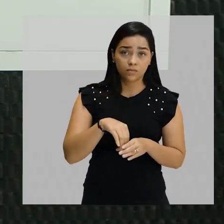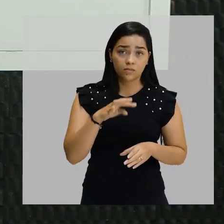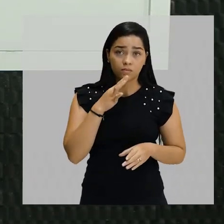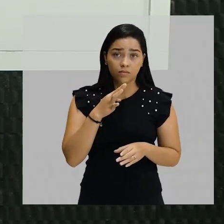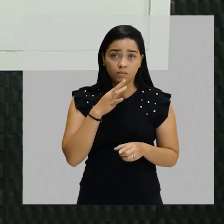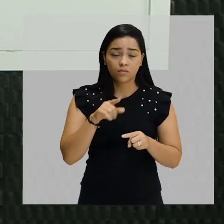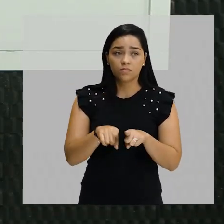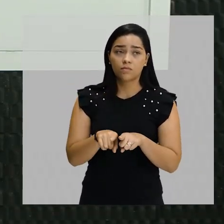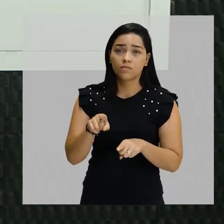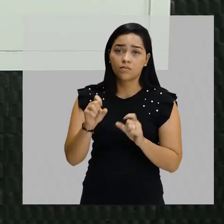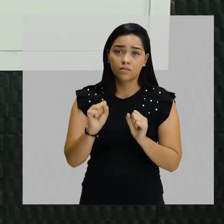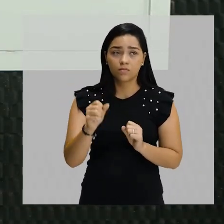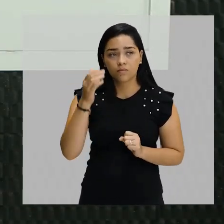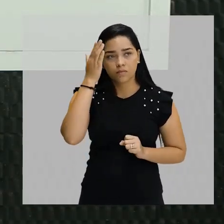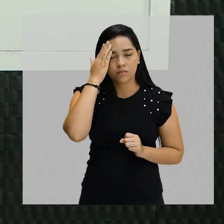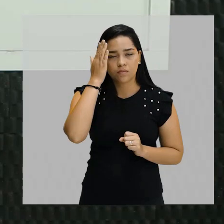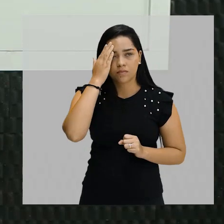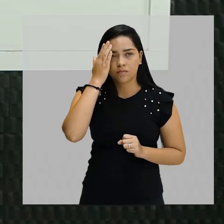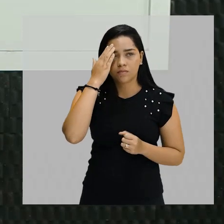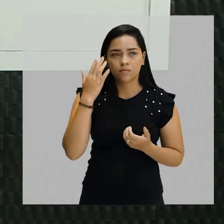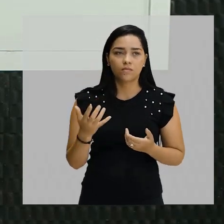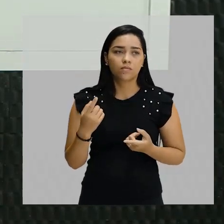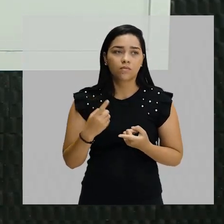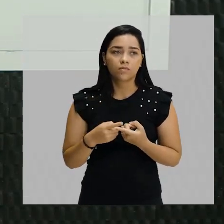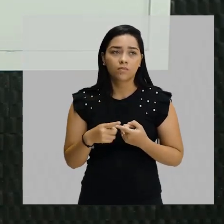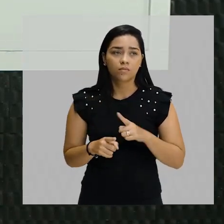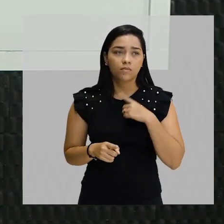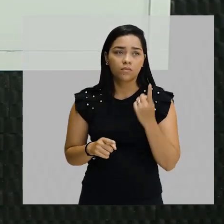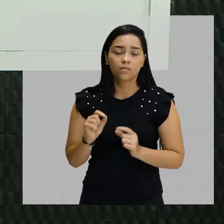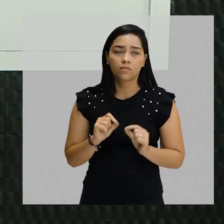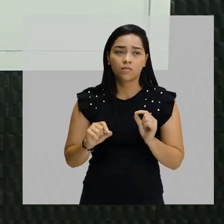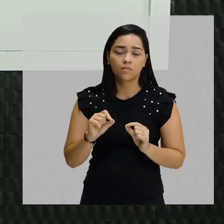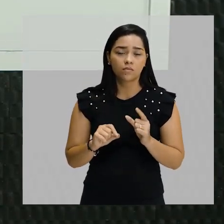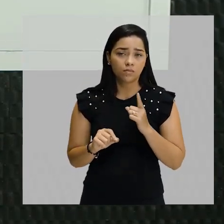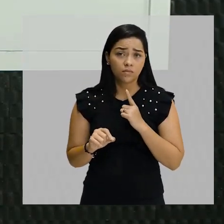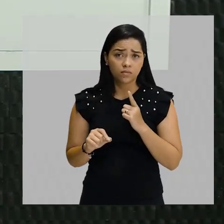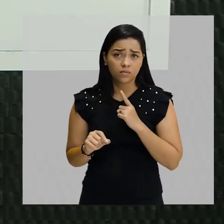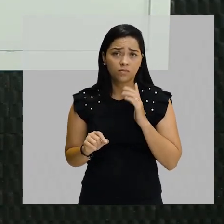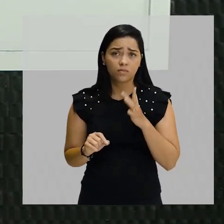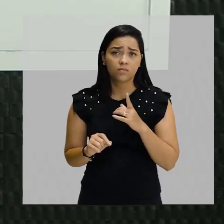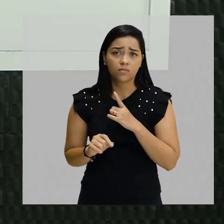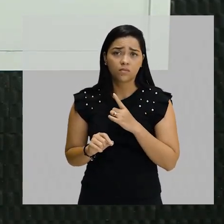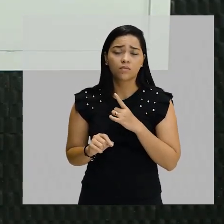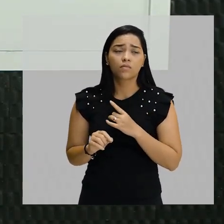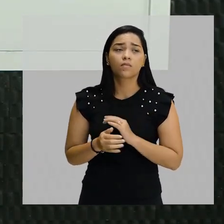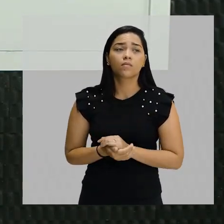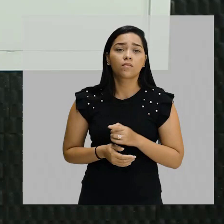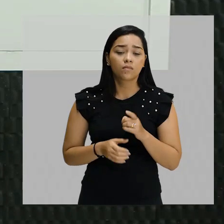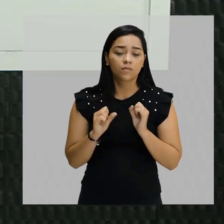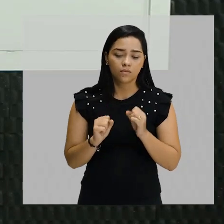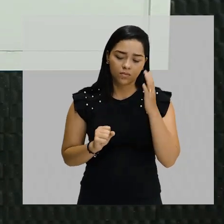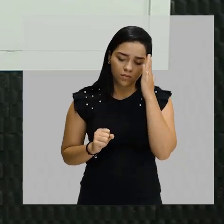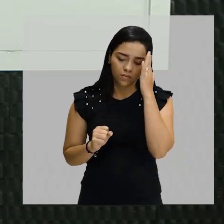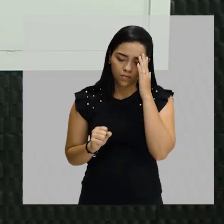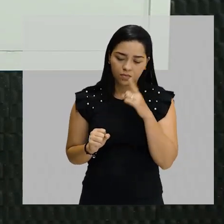assim talvez você entenda melhor tá porque quando nós conceituamos conhecimento eu fiz este gráfico para você entender